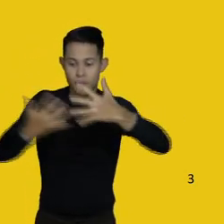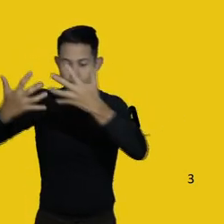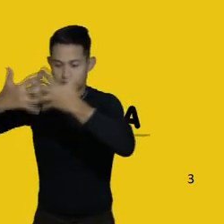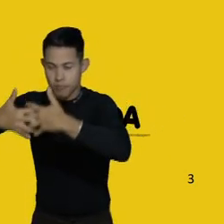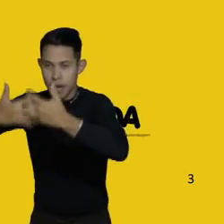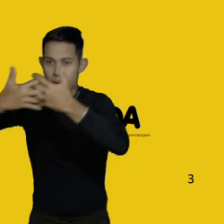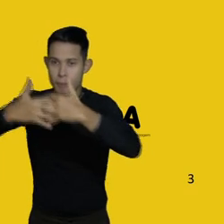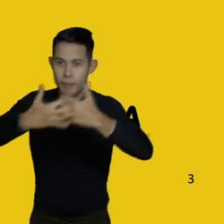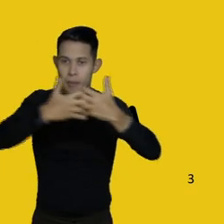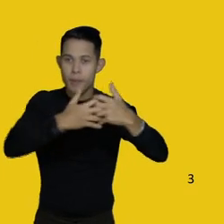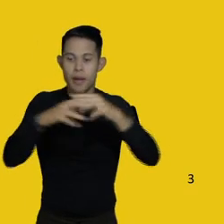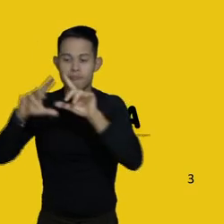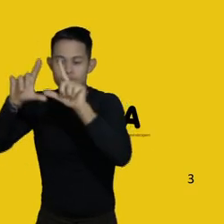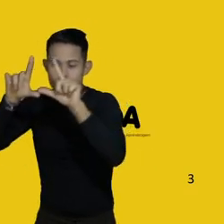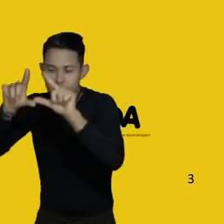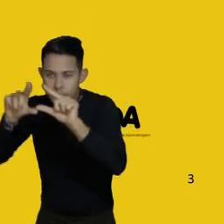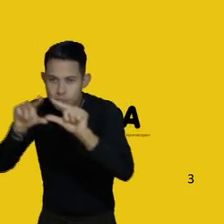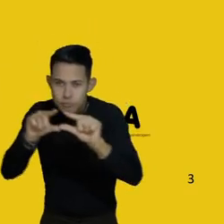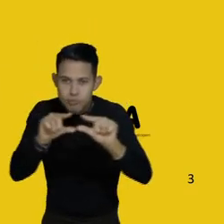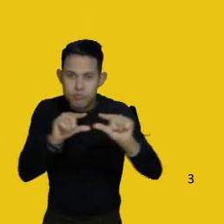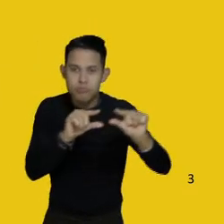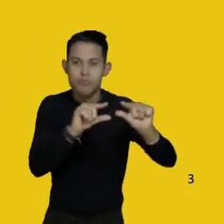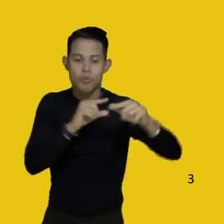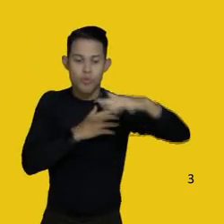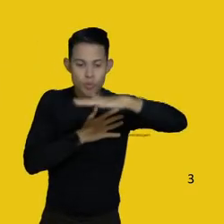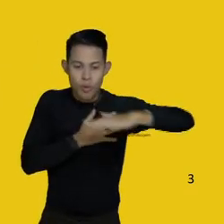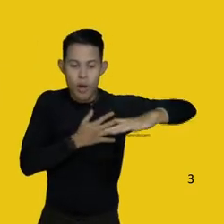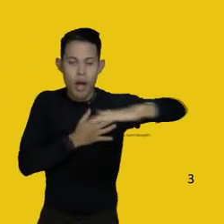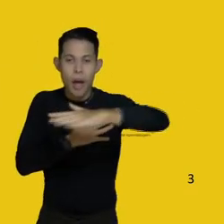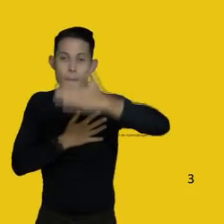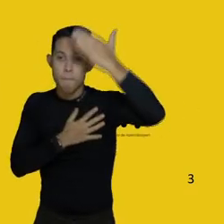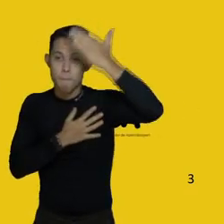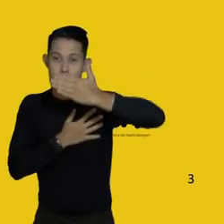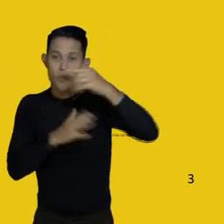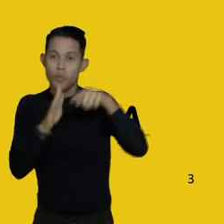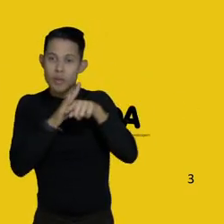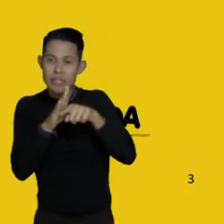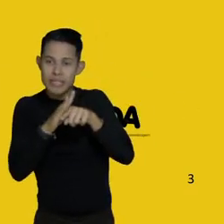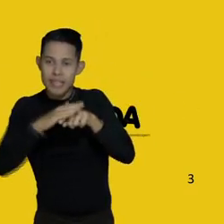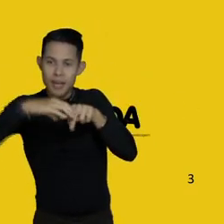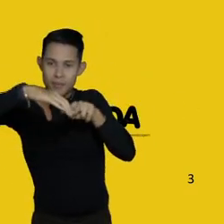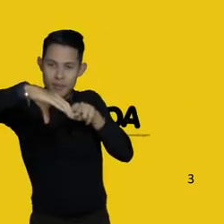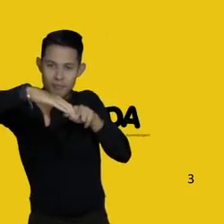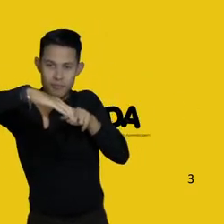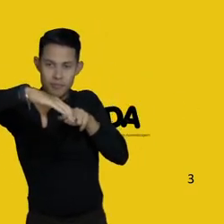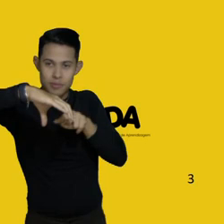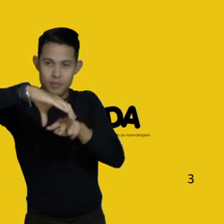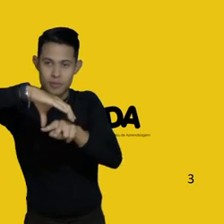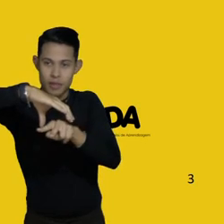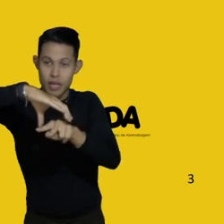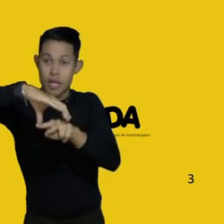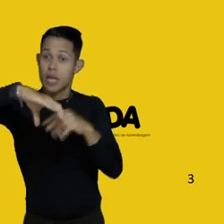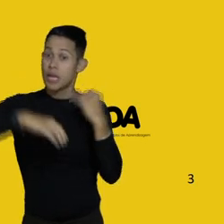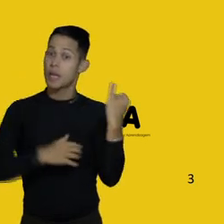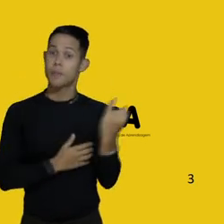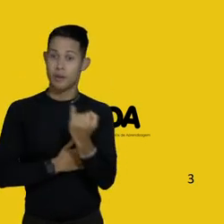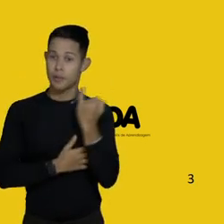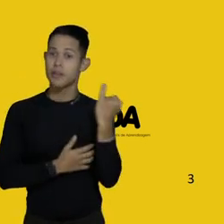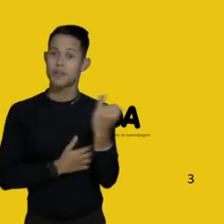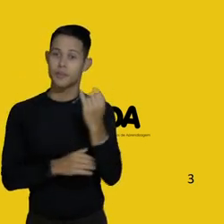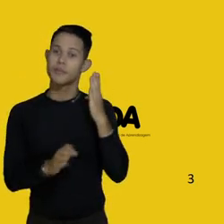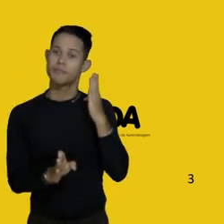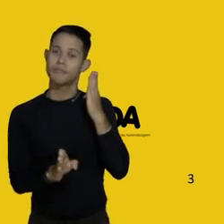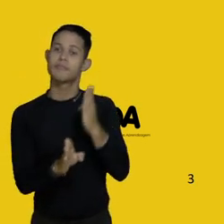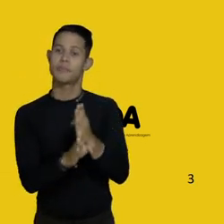as provas que eles fazem nesse exame de ressonância magnética então é super importante esse exame e esse exame também